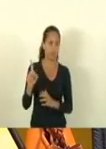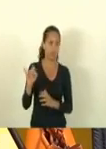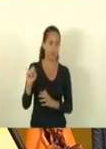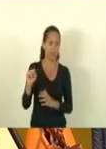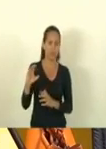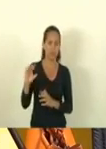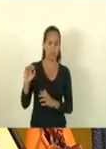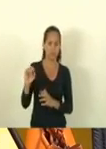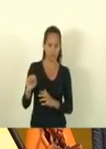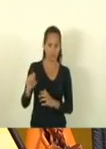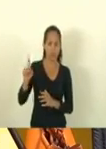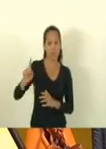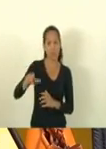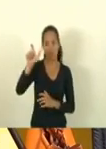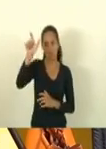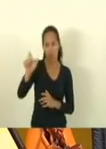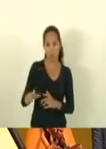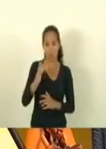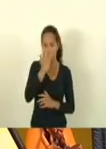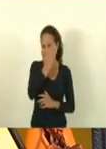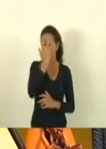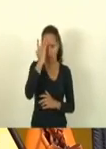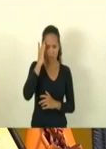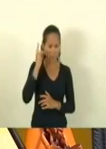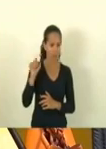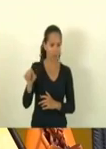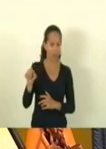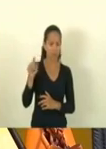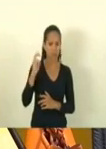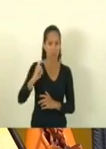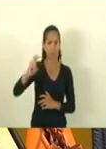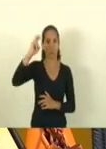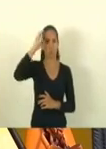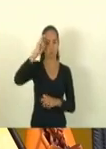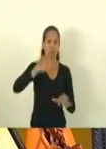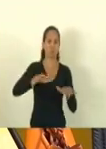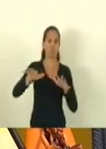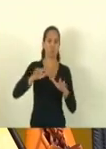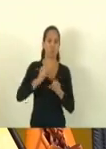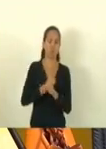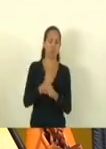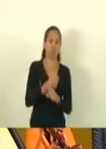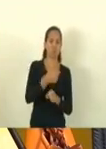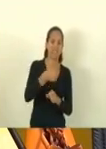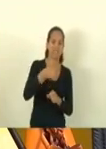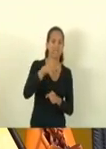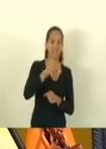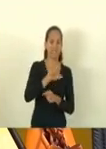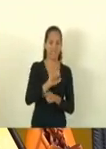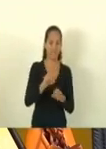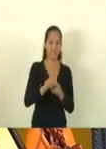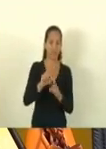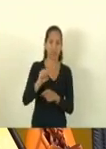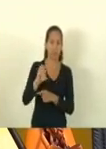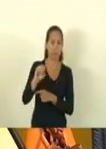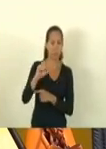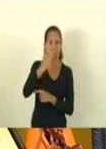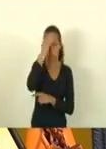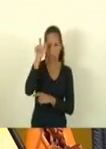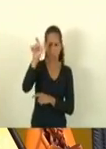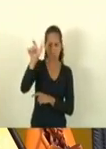O Golias foi um agitador cultural, né, dos anos 70 e 80, um ícone,